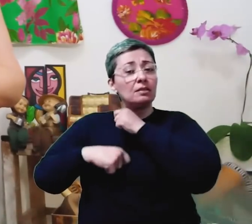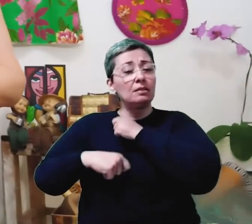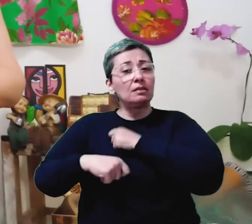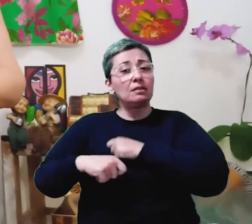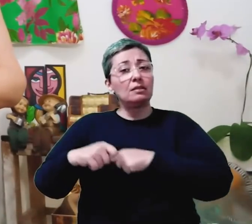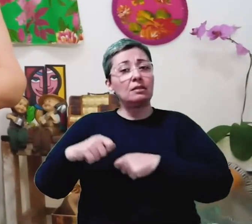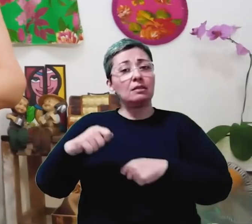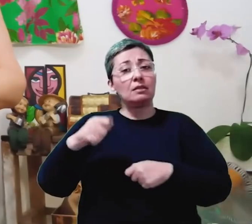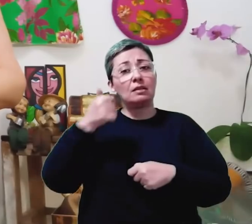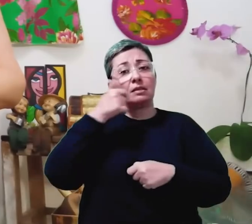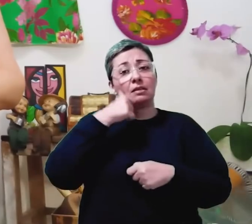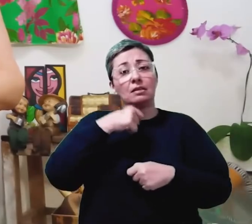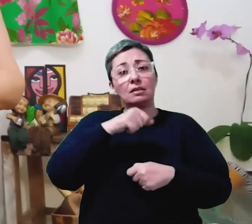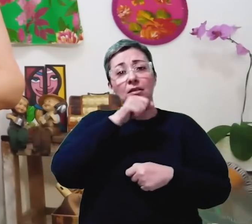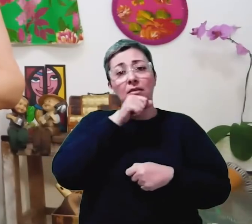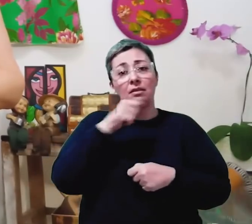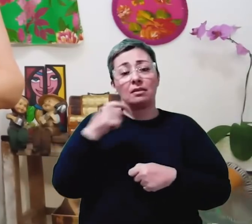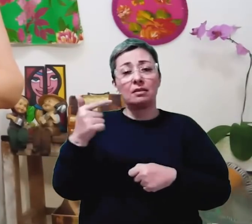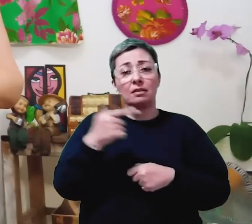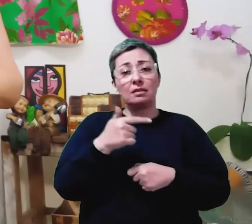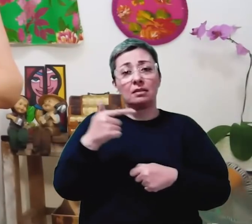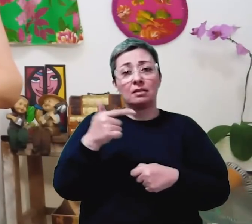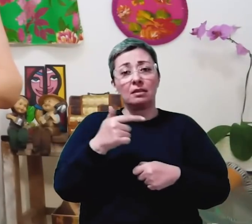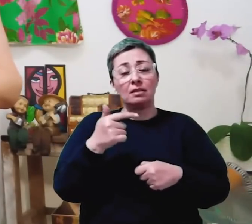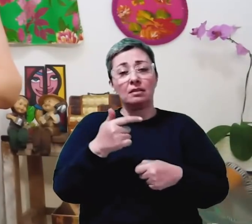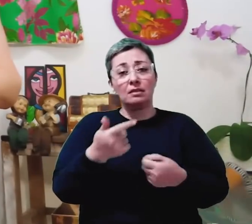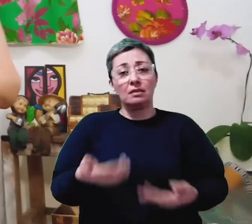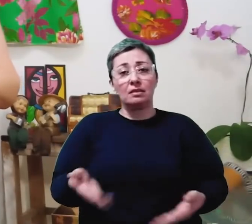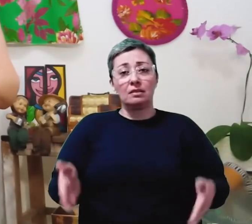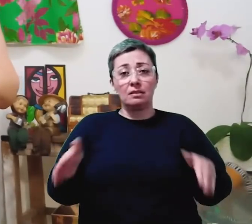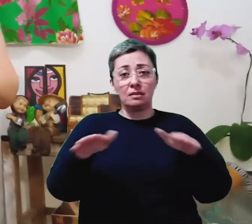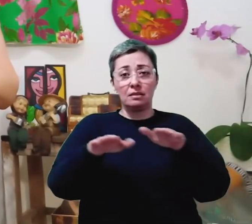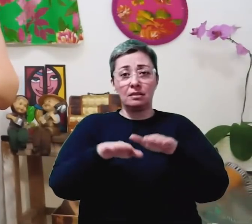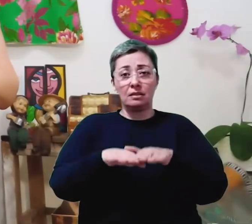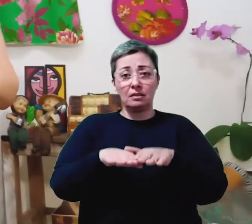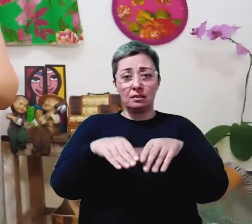penteava, minha madrasta me